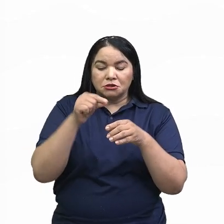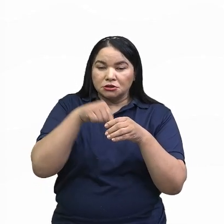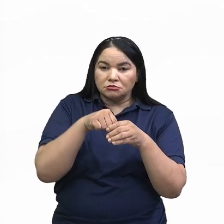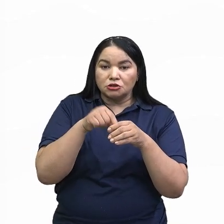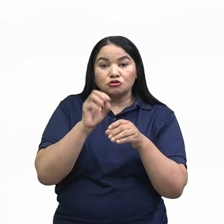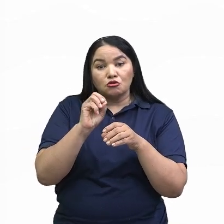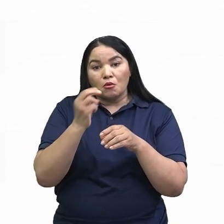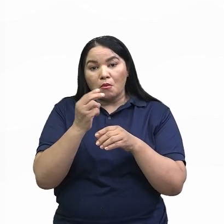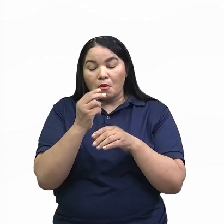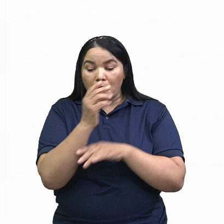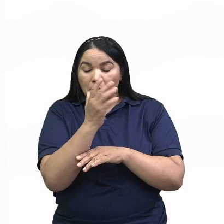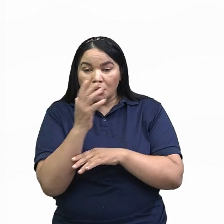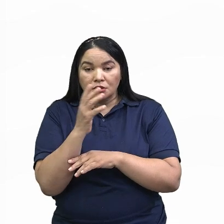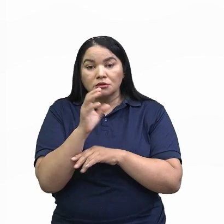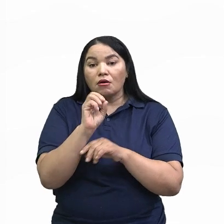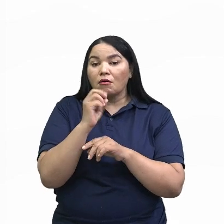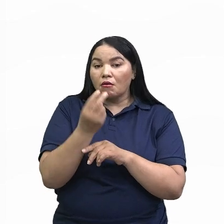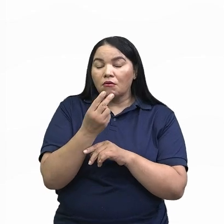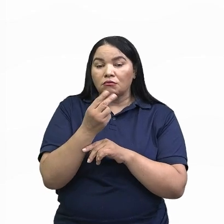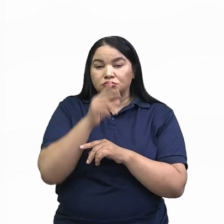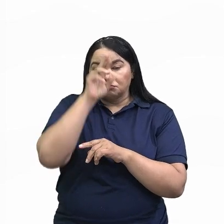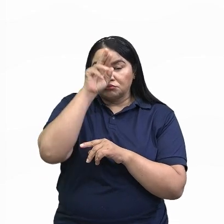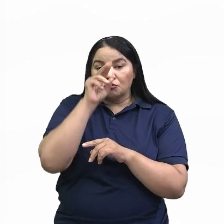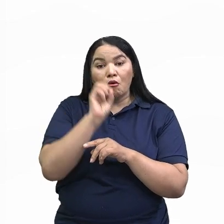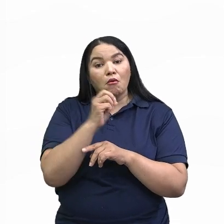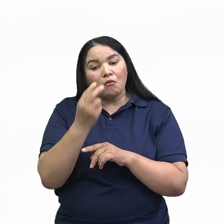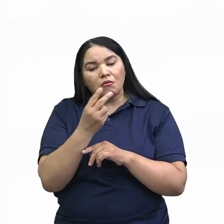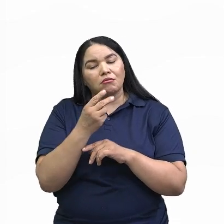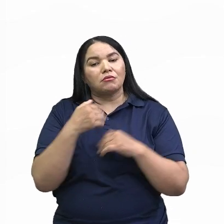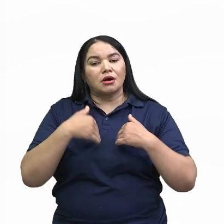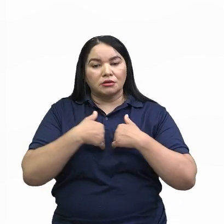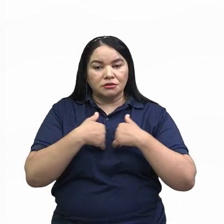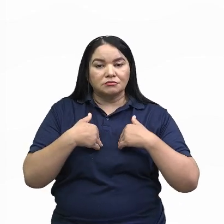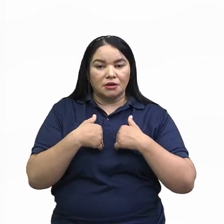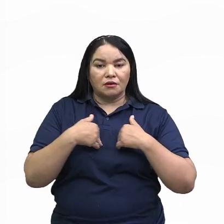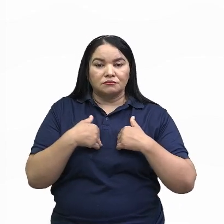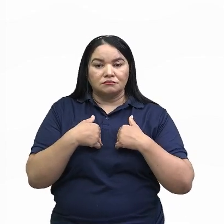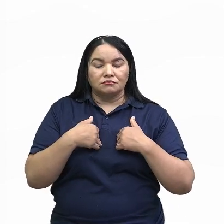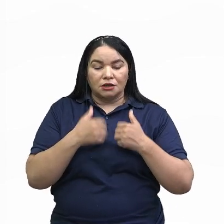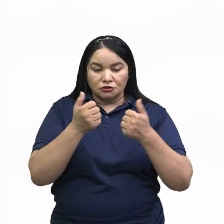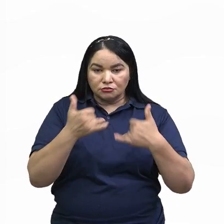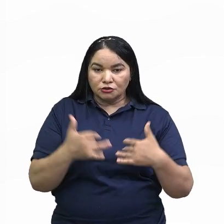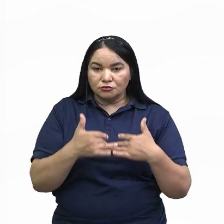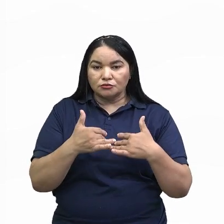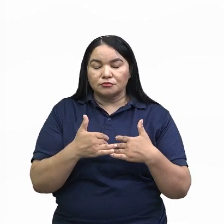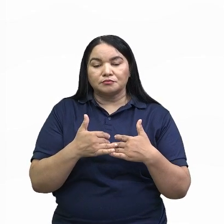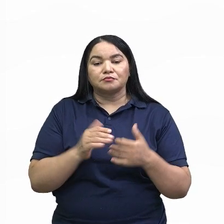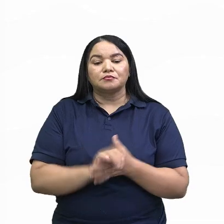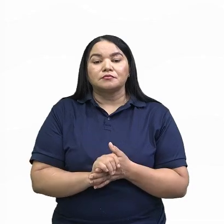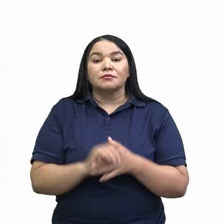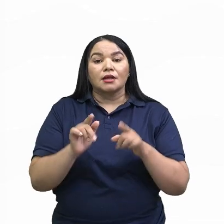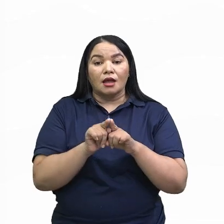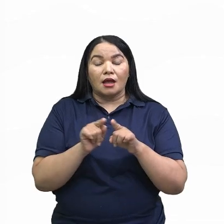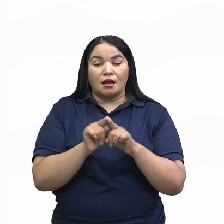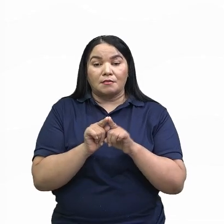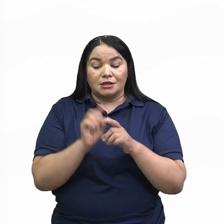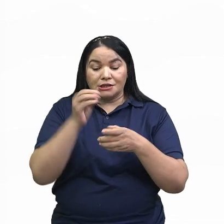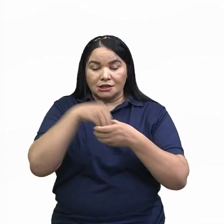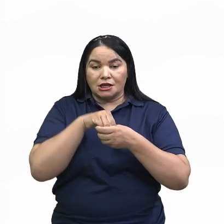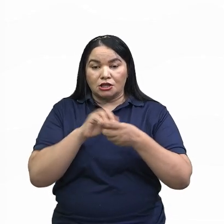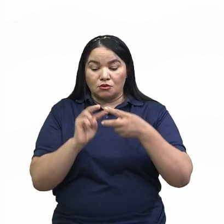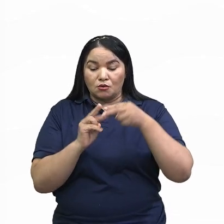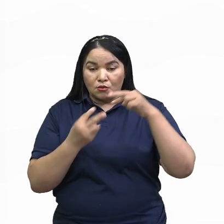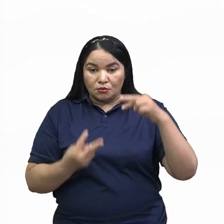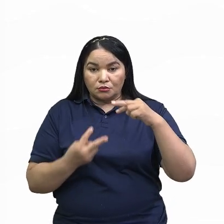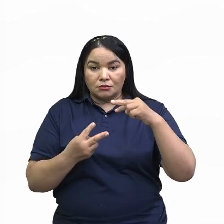planta, um inseto ou um animal, né, como a gente já conheceu aí o nosso exemplo anterior, que sofreu alguma mudança artificial em